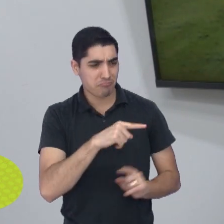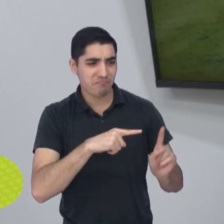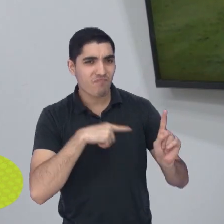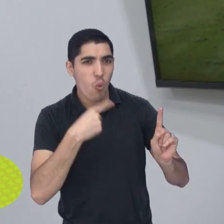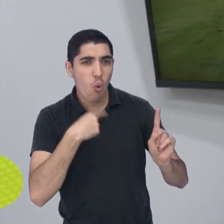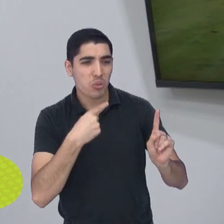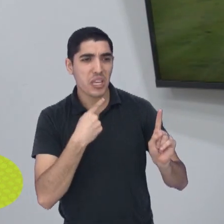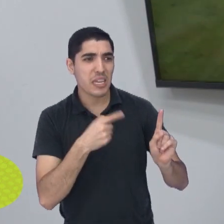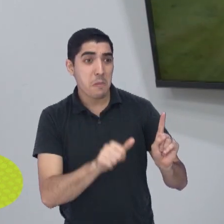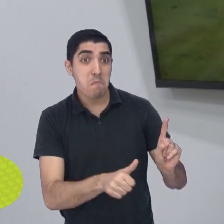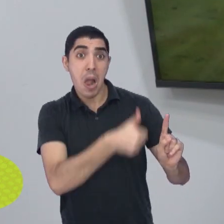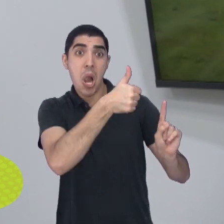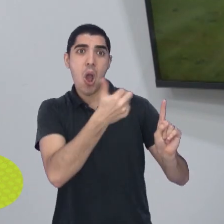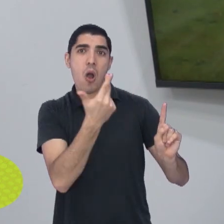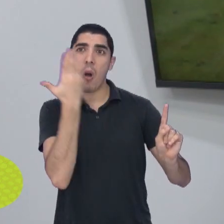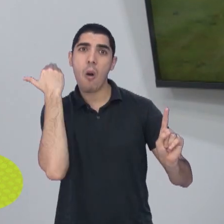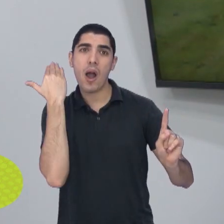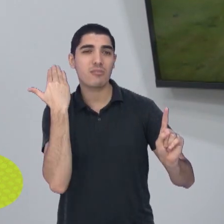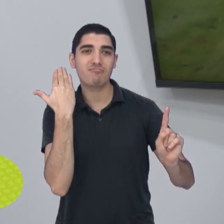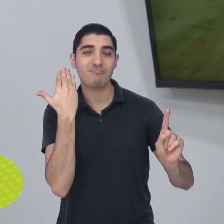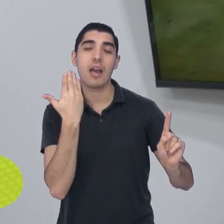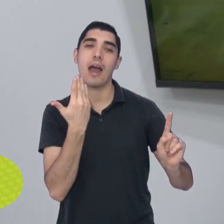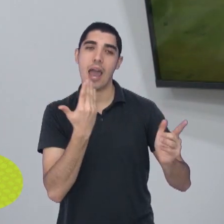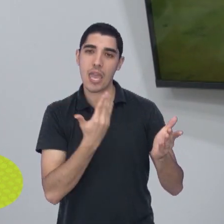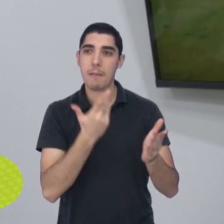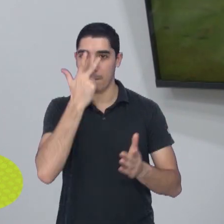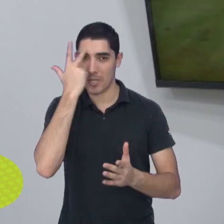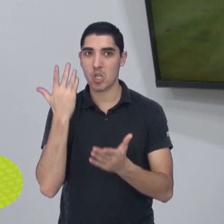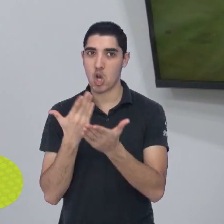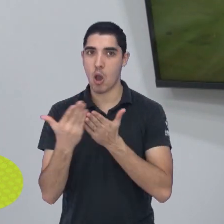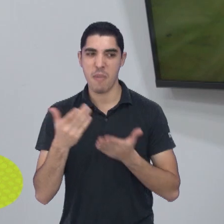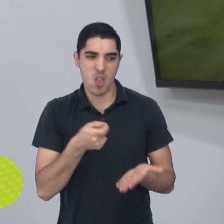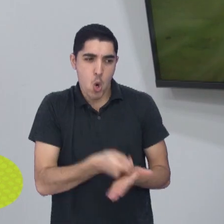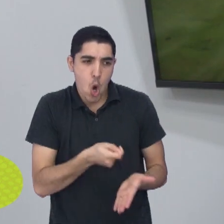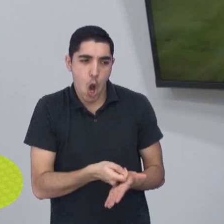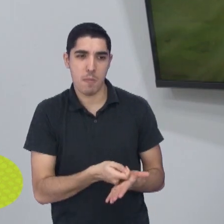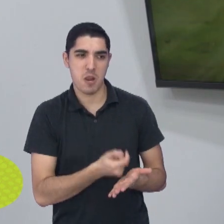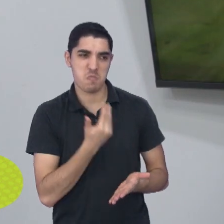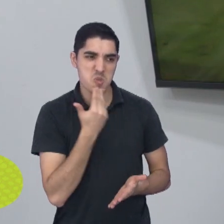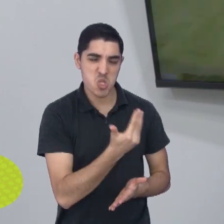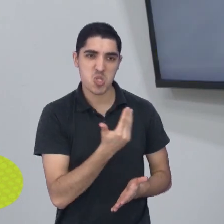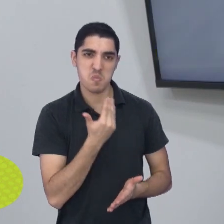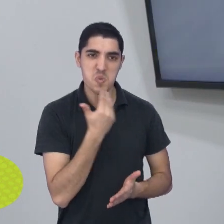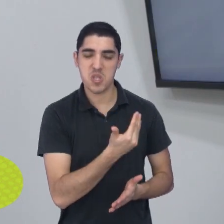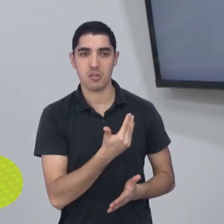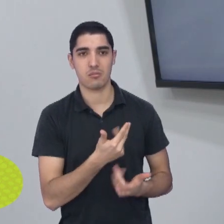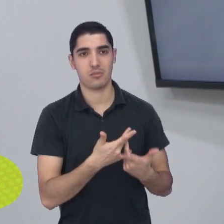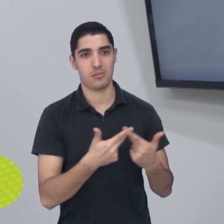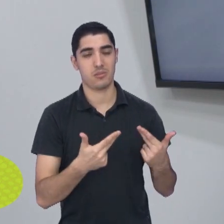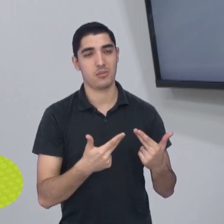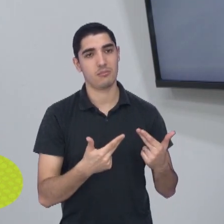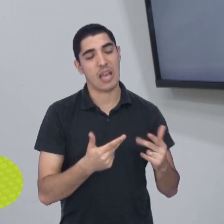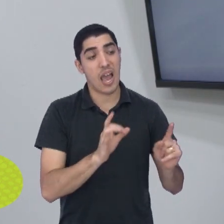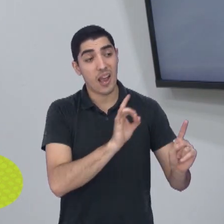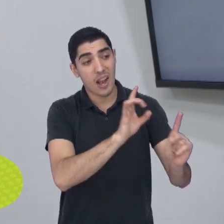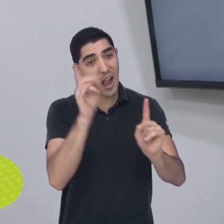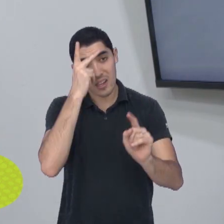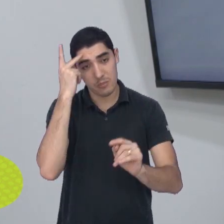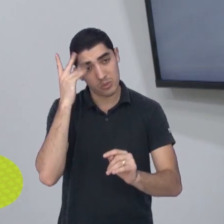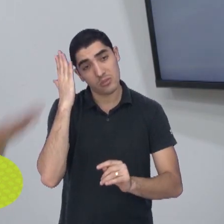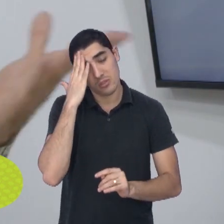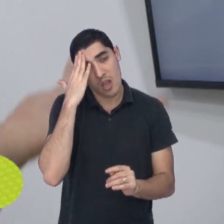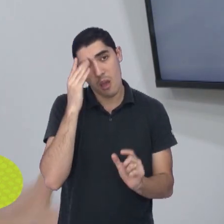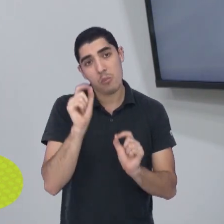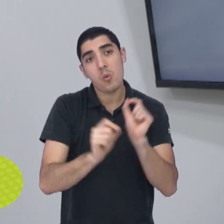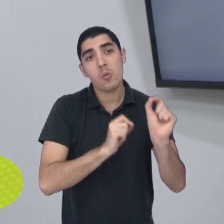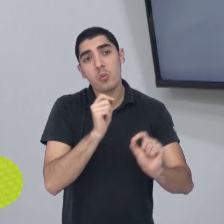ter expectativas, cobranças, e aí a cobrança pessoal, enfim, e aí cada um vai ter a sua razão, a sua justificativa, que